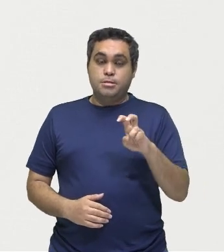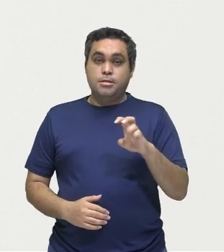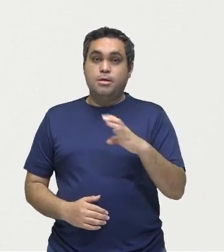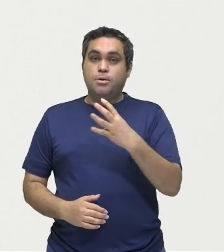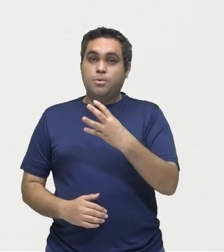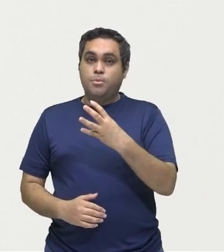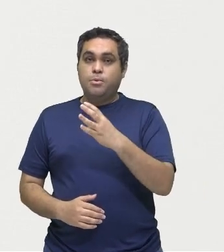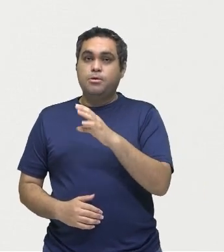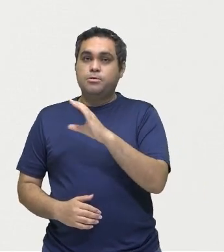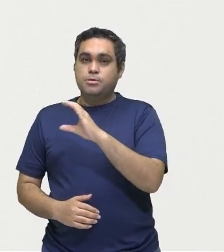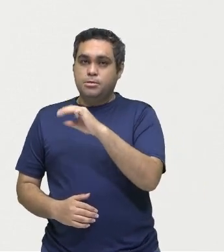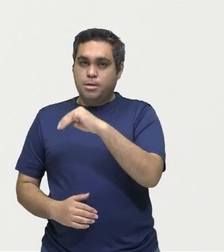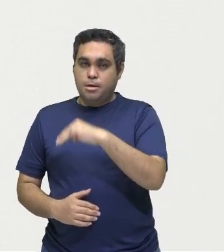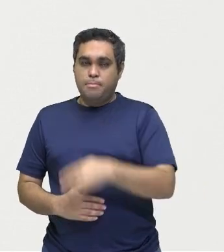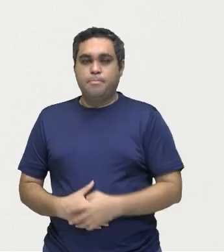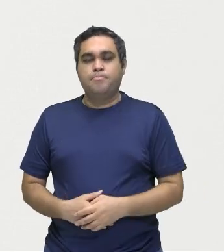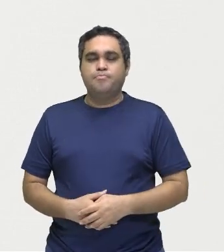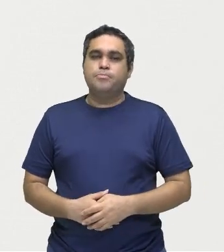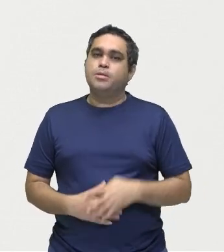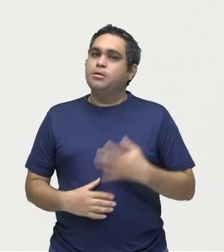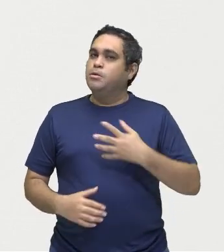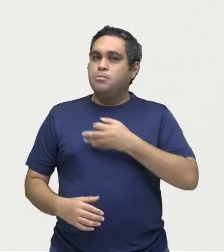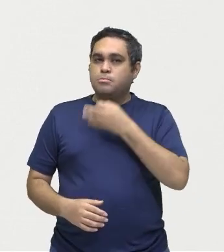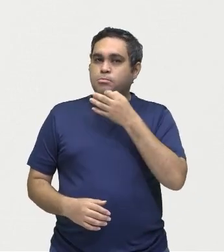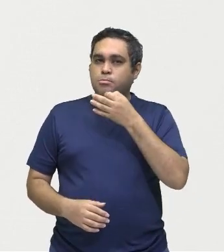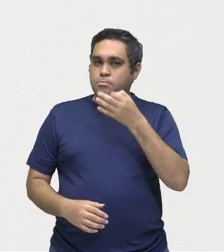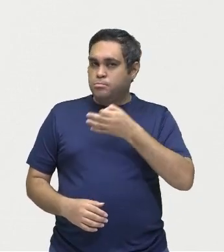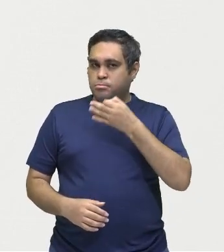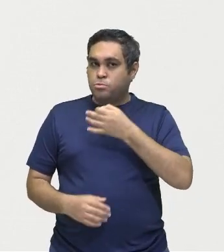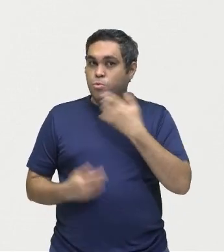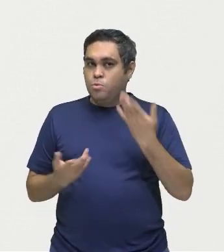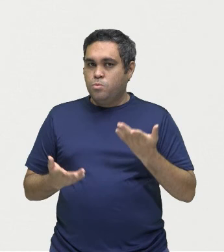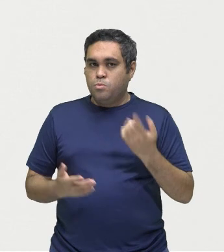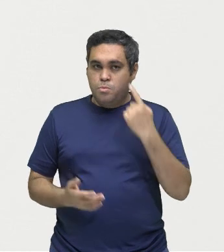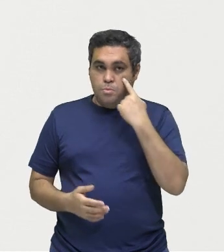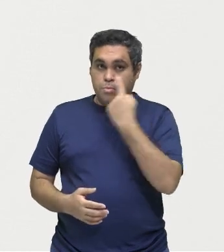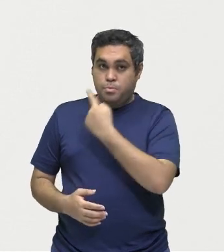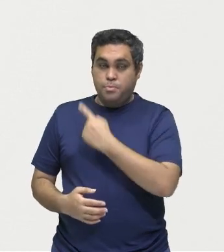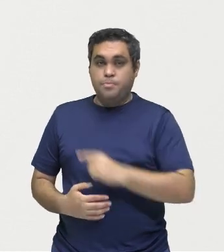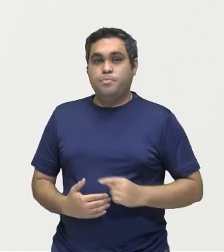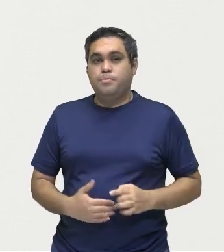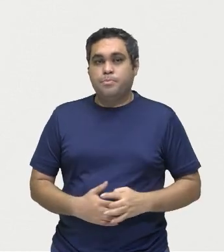centímetros. Vamos para a nossa justificativa. De olho no comentário.